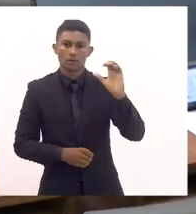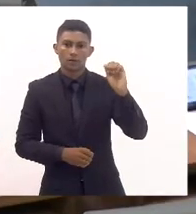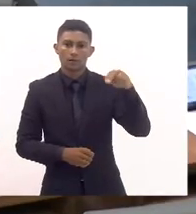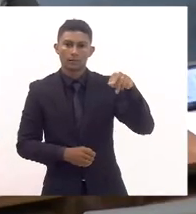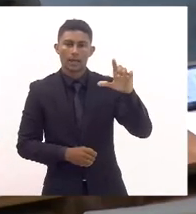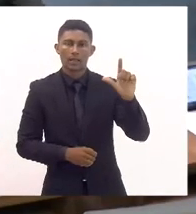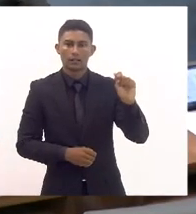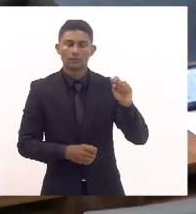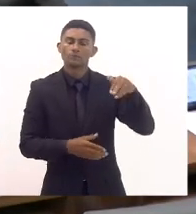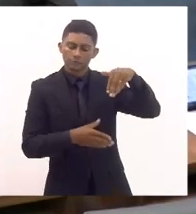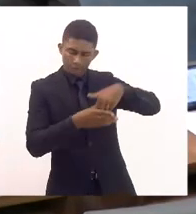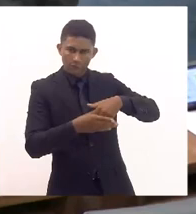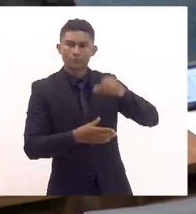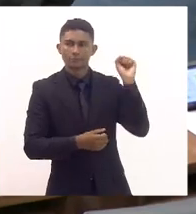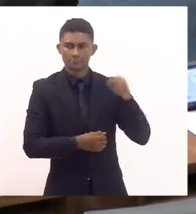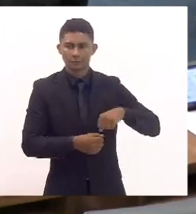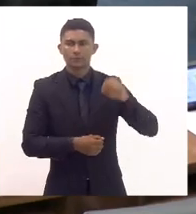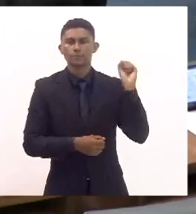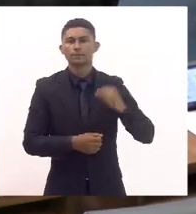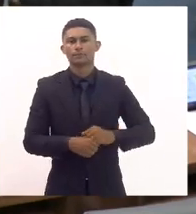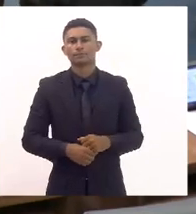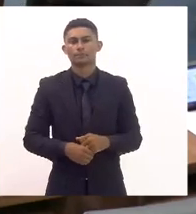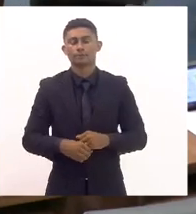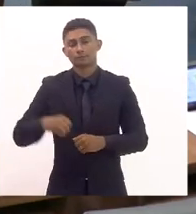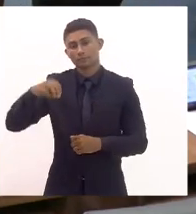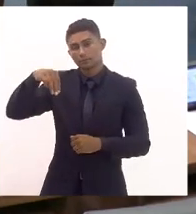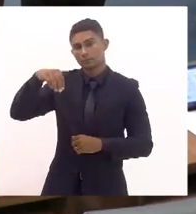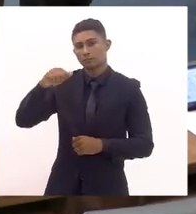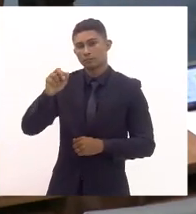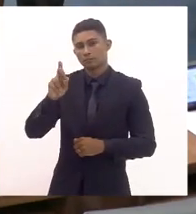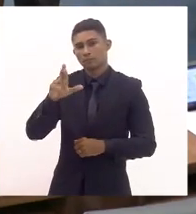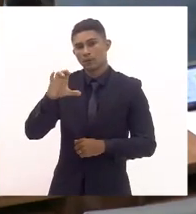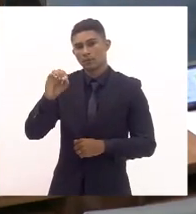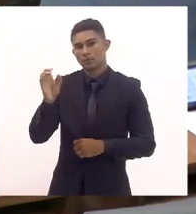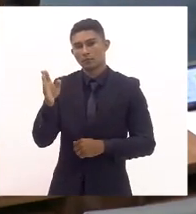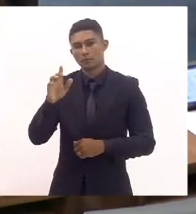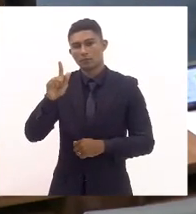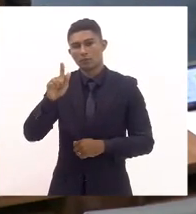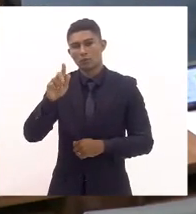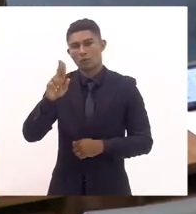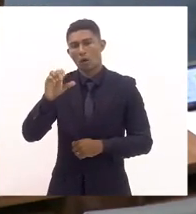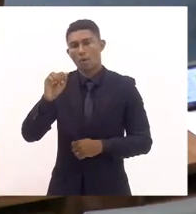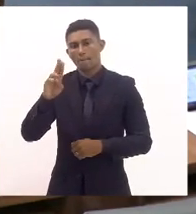voto sim o deputado Márcio Gualberto